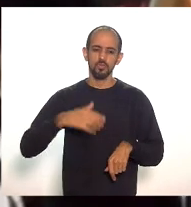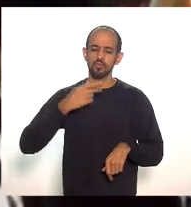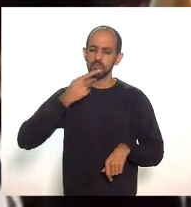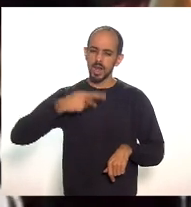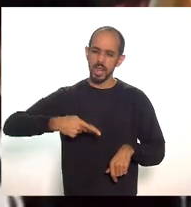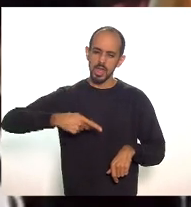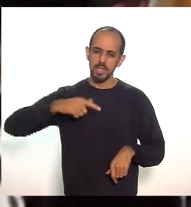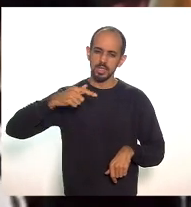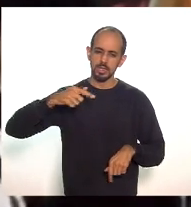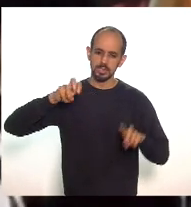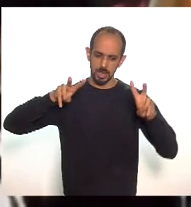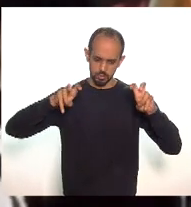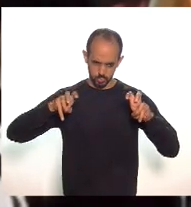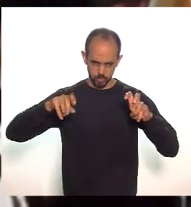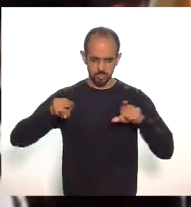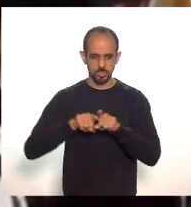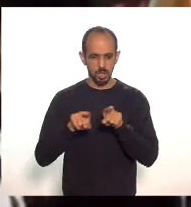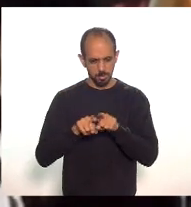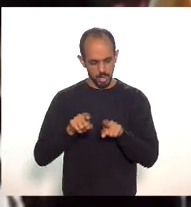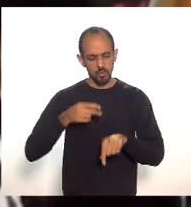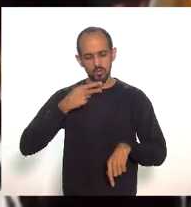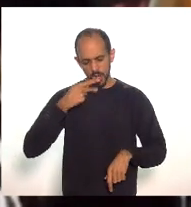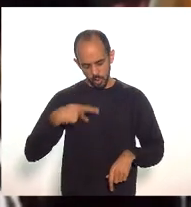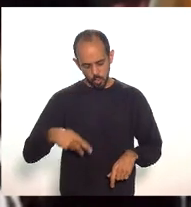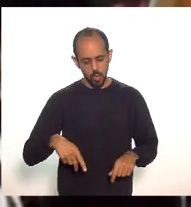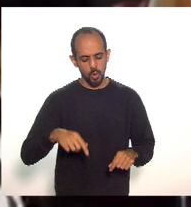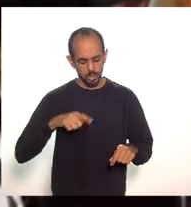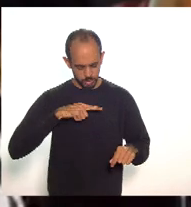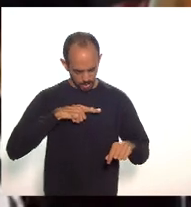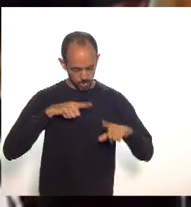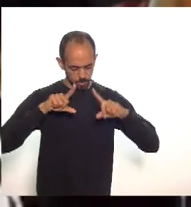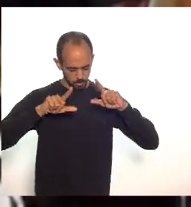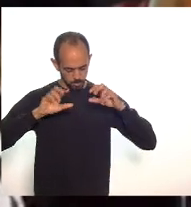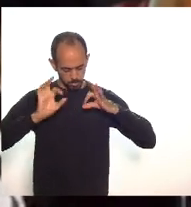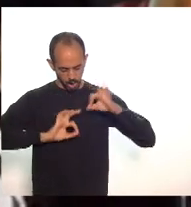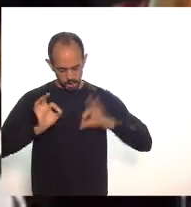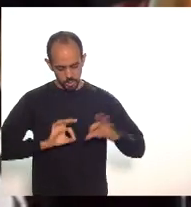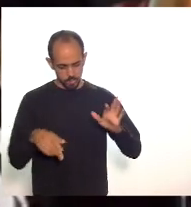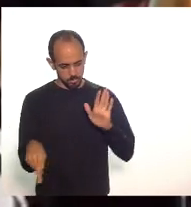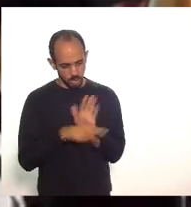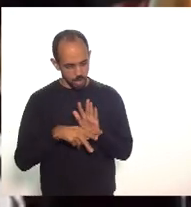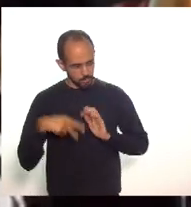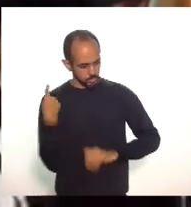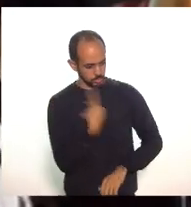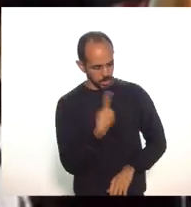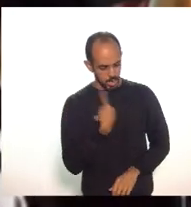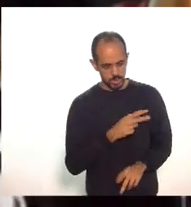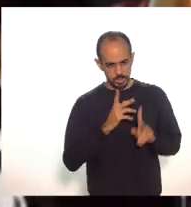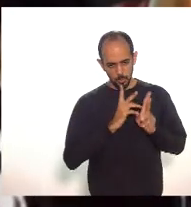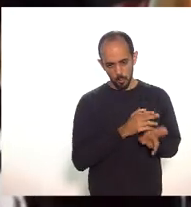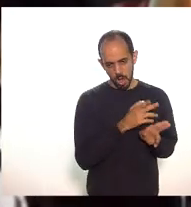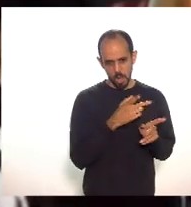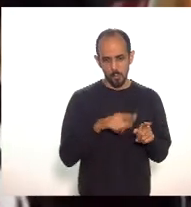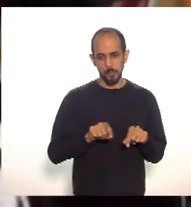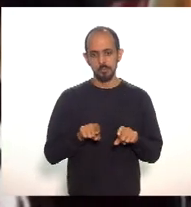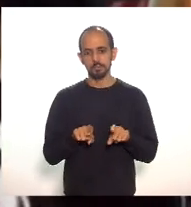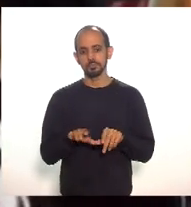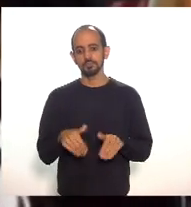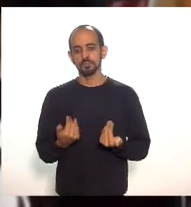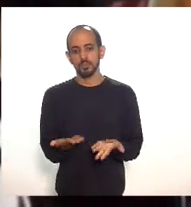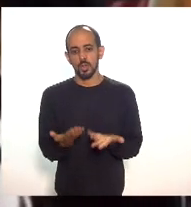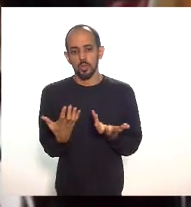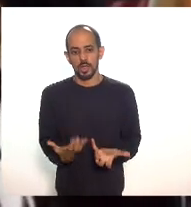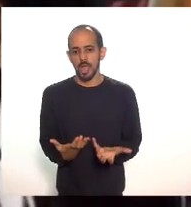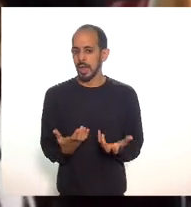entrando com o projeto de lei nesse sentido disse que também haviam projeto deles na mesma direção então eu